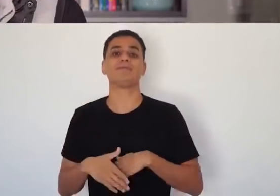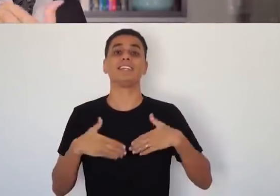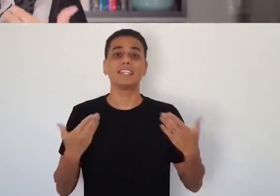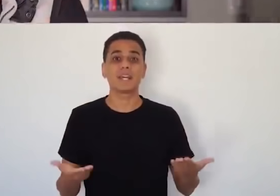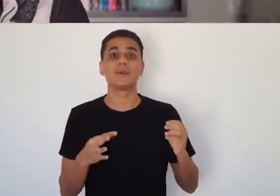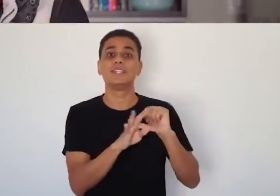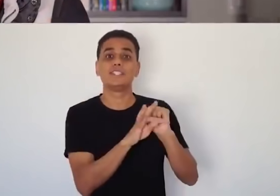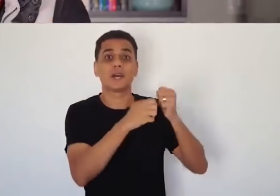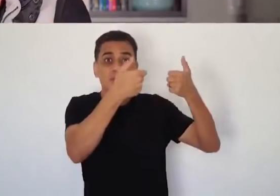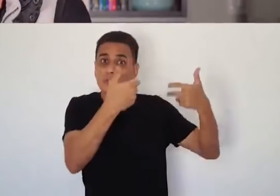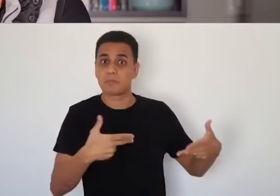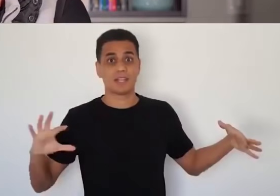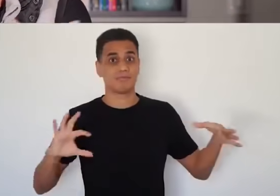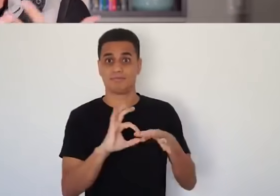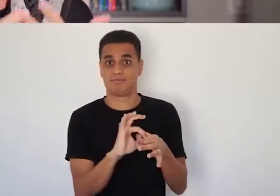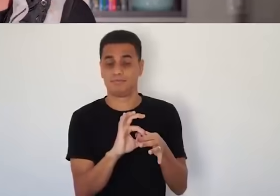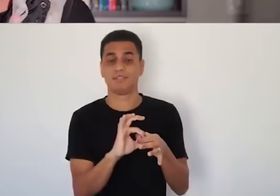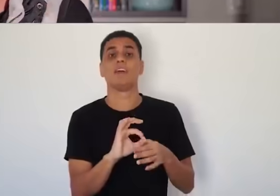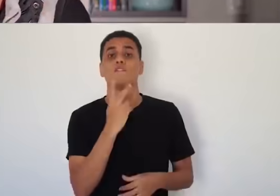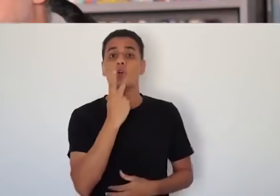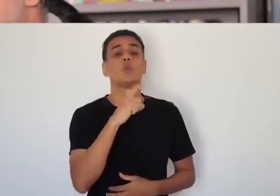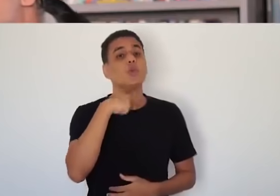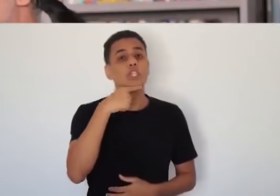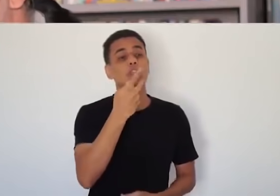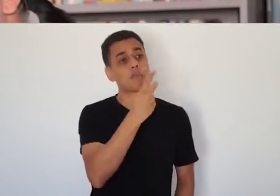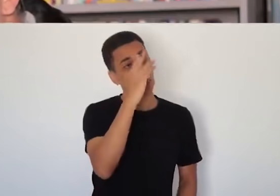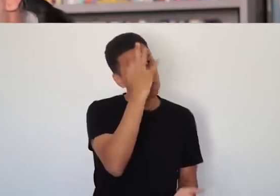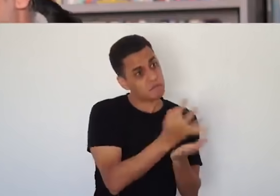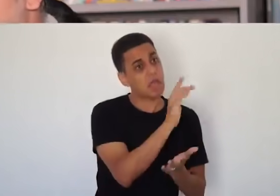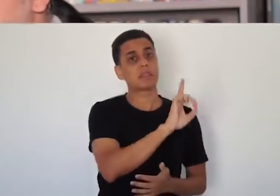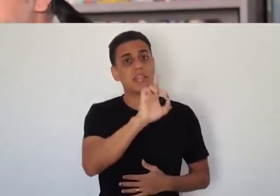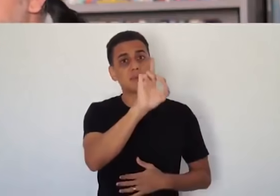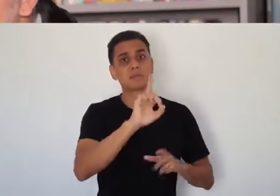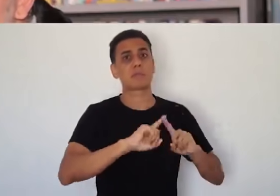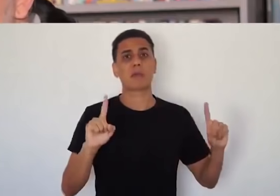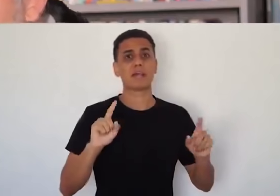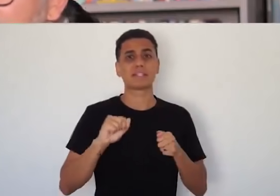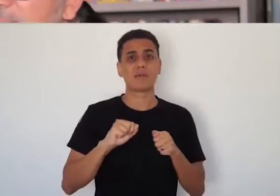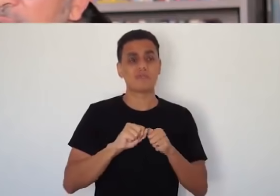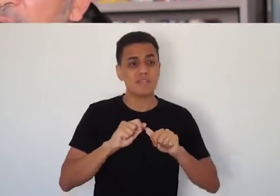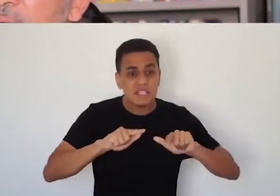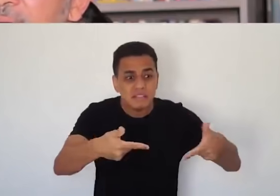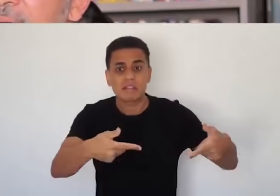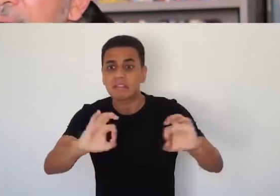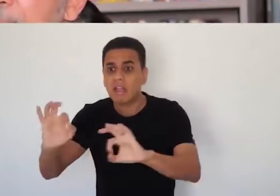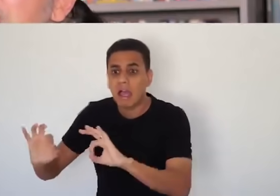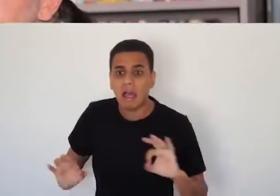nós dizemos que nós cremos em Deus, que a vida prática, que as nossas ações, elas